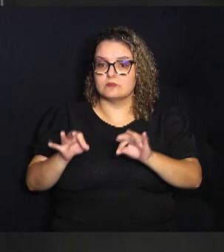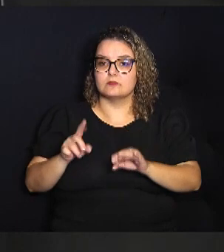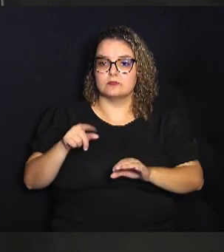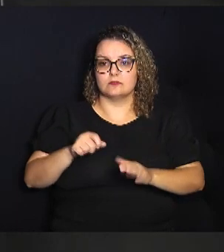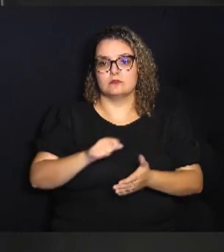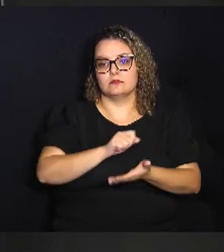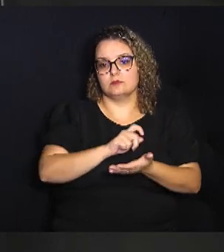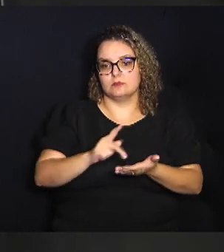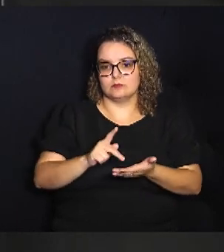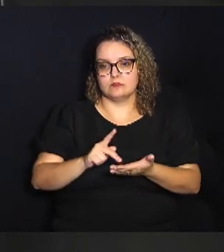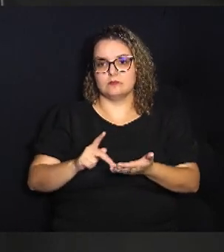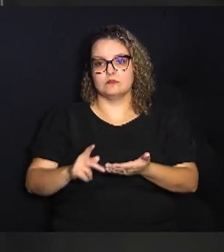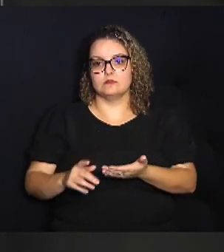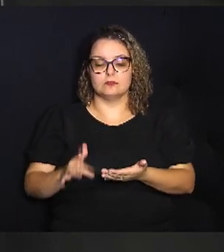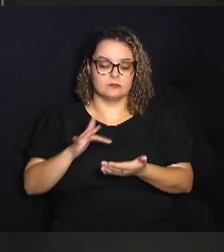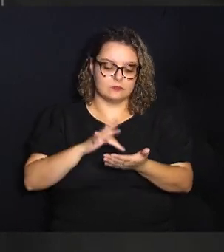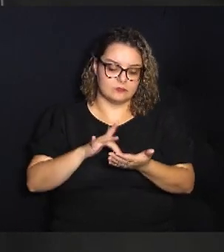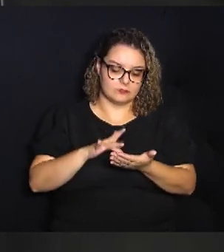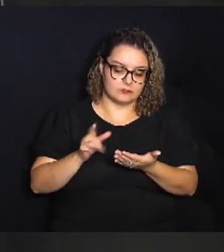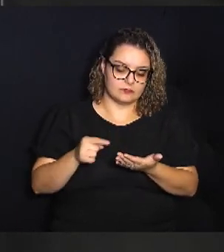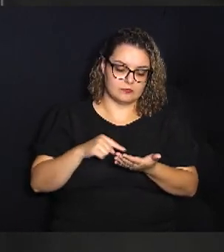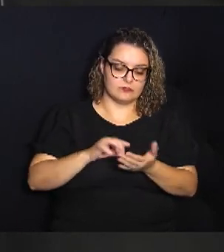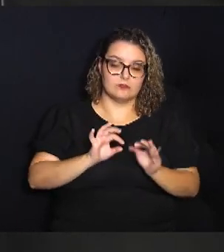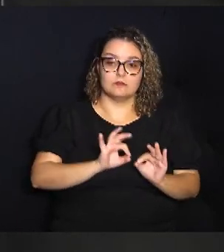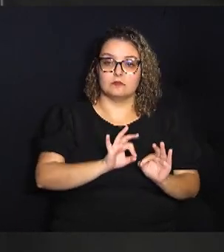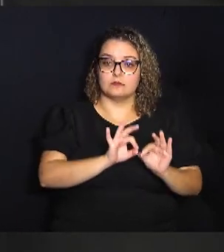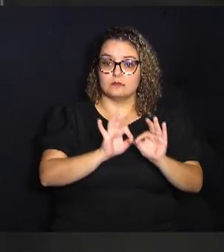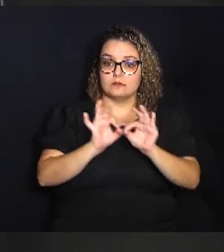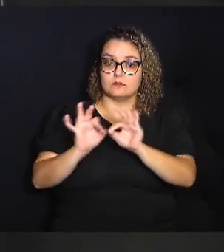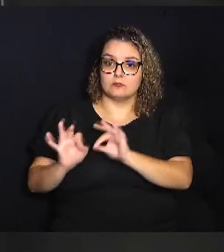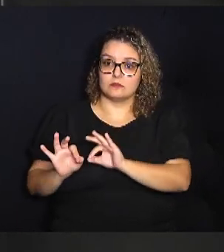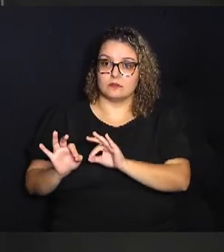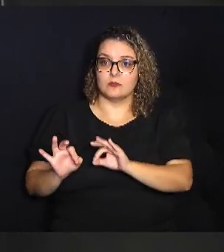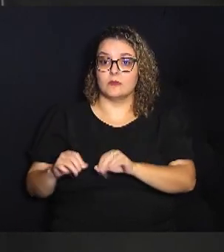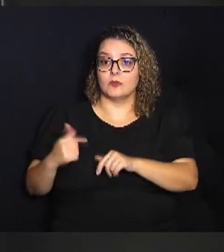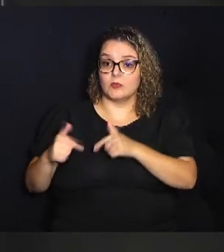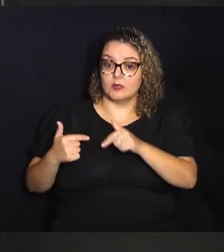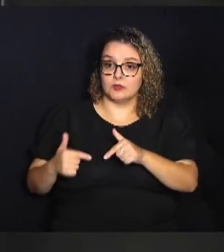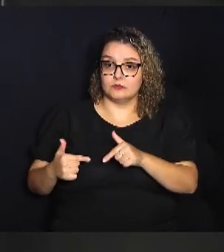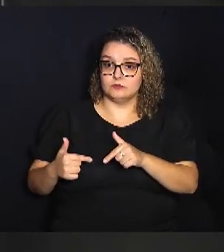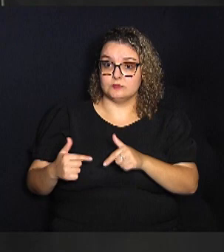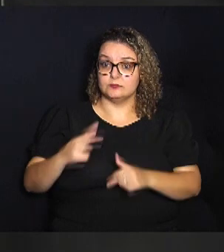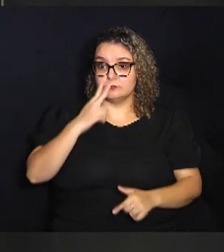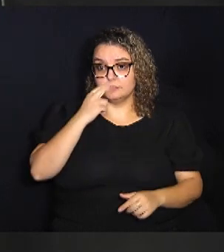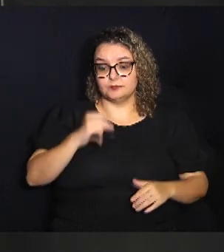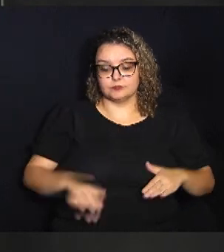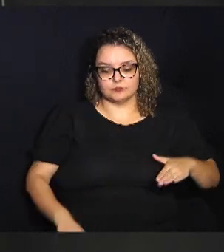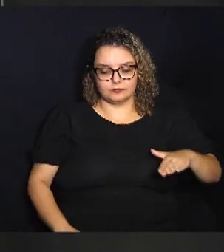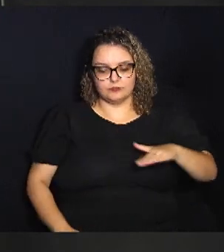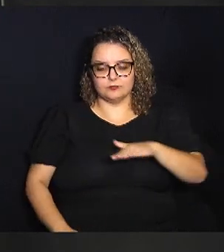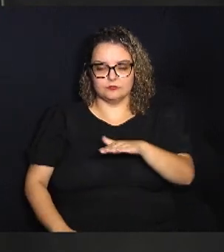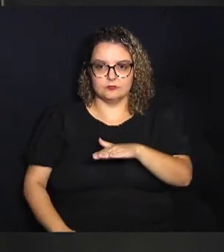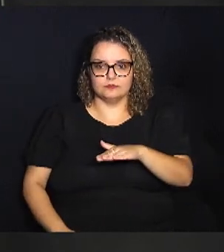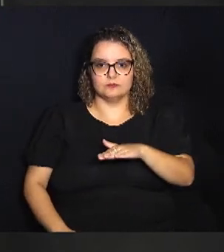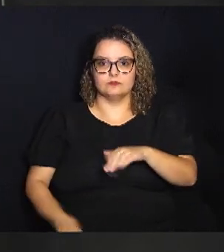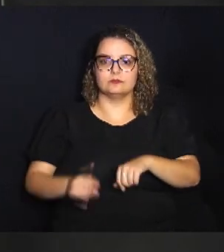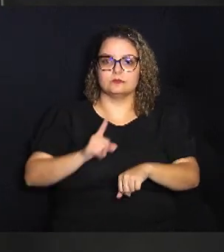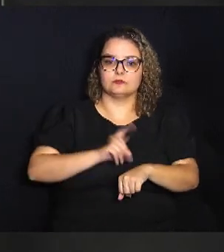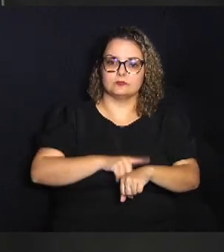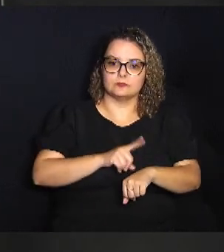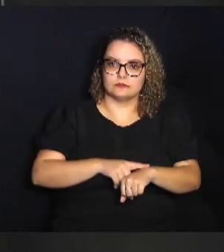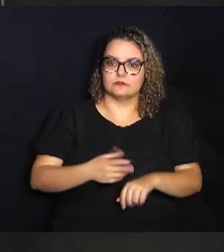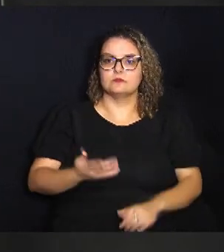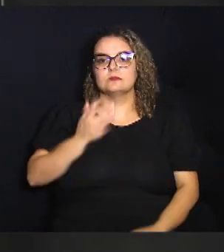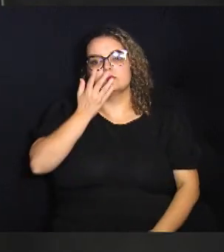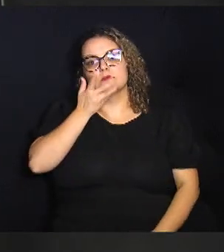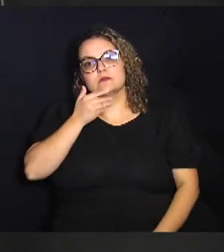aplicativo que ele vai ter no celular e ele vai acompanhar. Ele está no trabalho dele, a perua vai chegar determinado horário, aí a